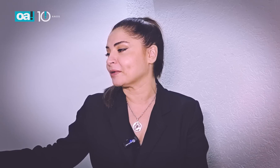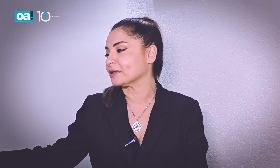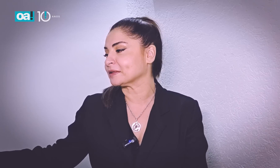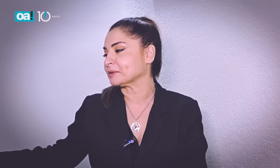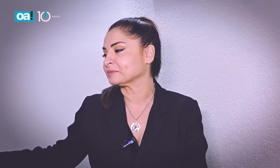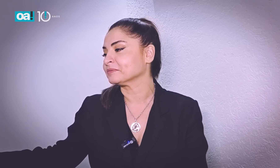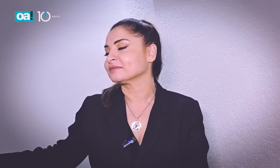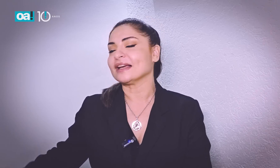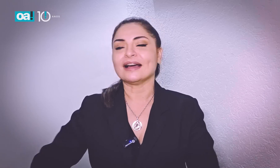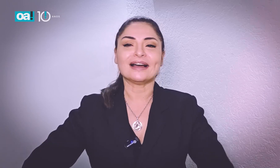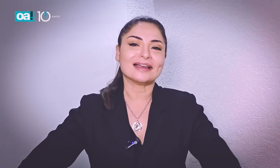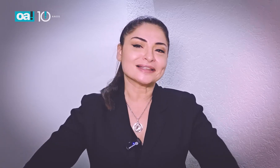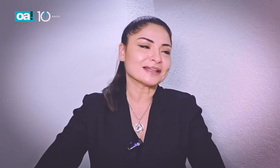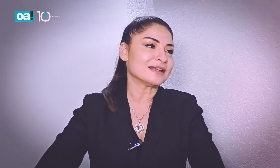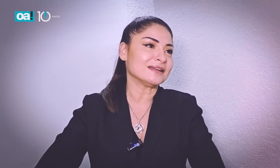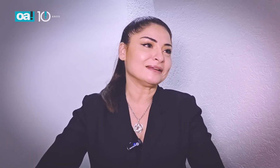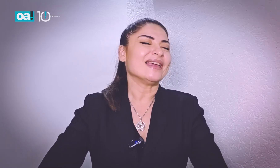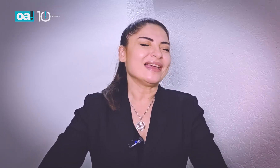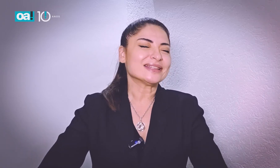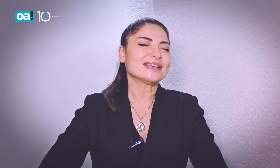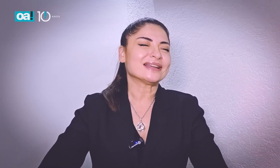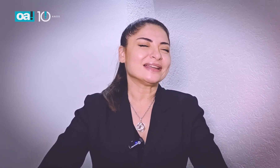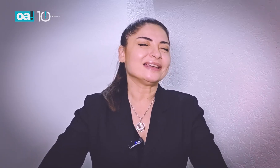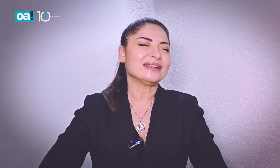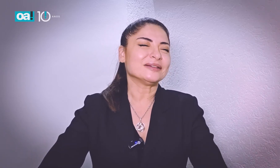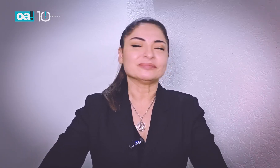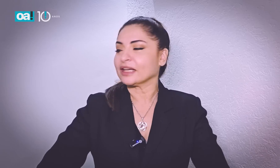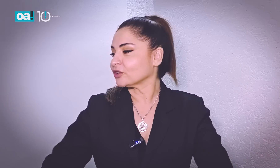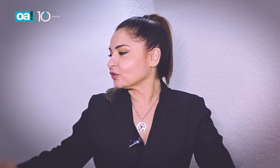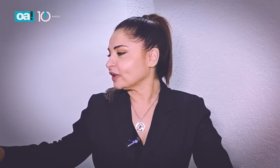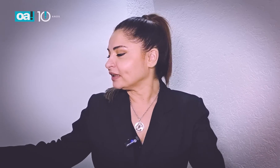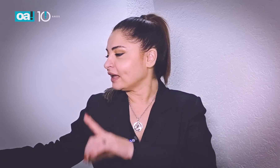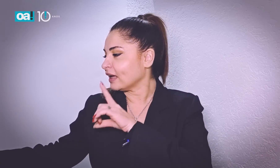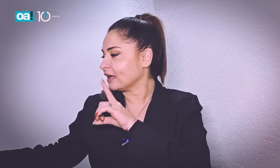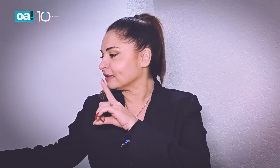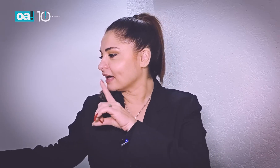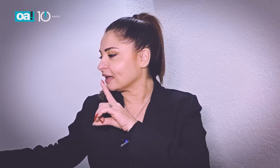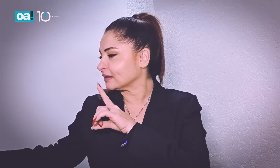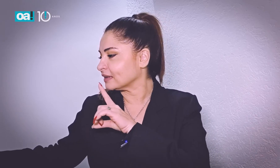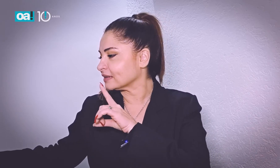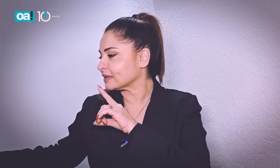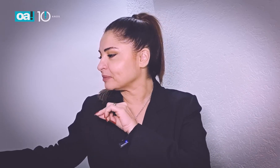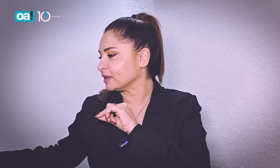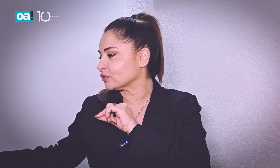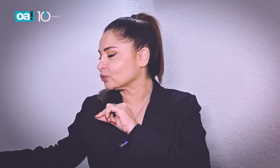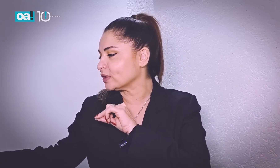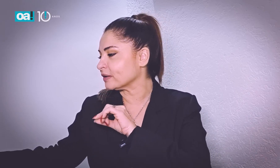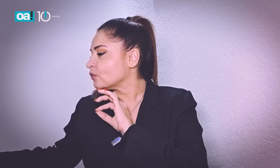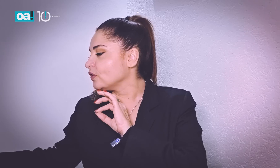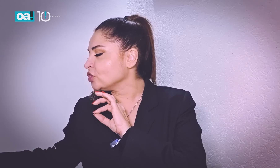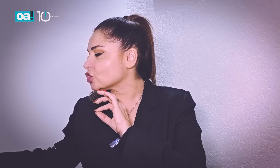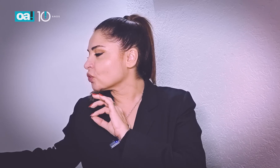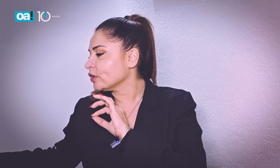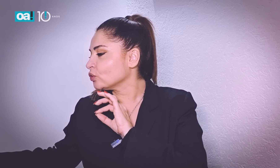Qual que é a próxima? Ah, essa aqui. Essa aqui. Deixa eu ver até a data desta